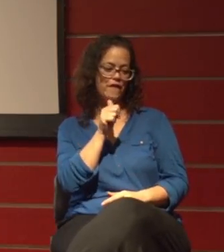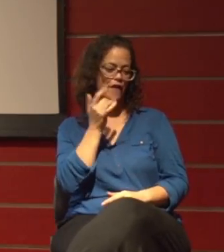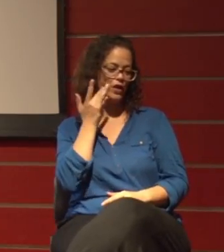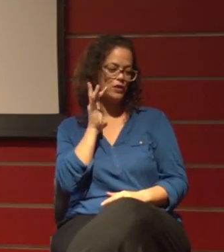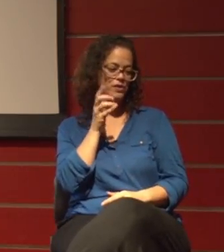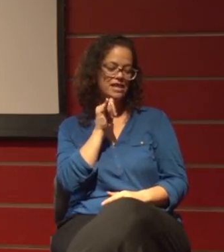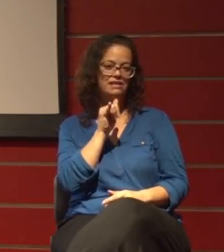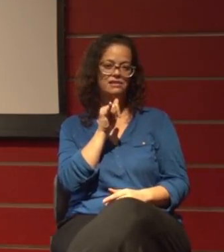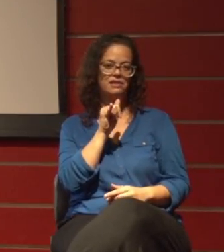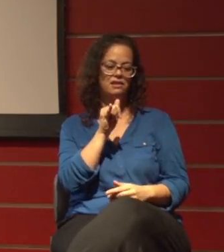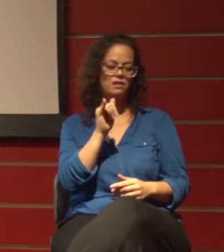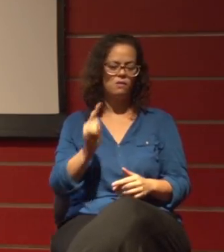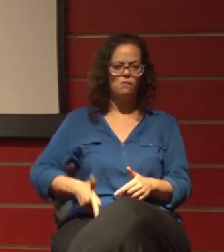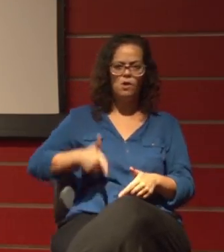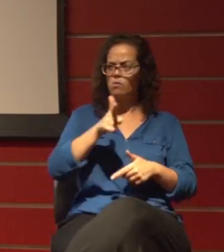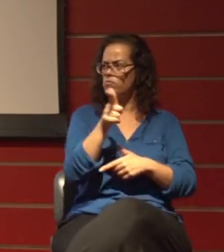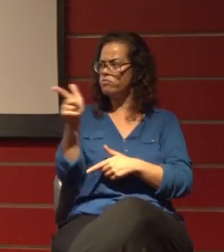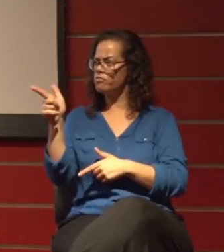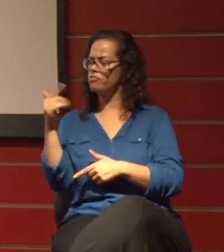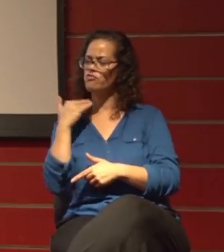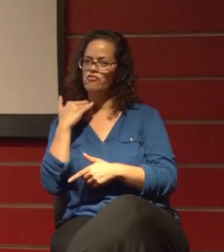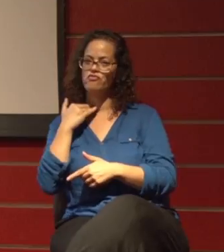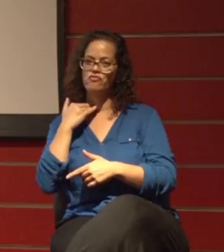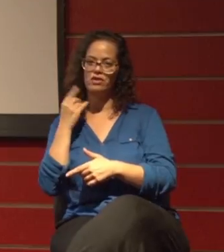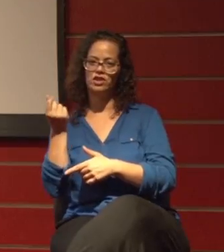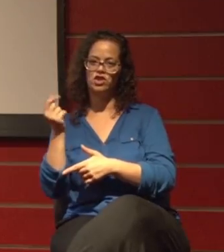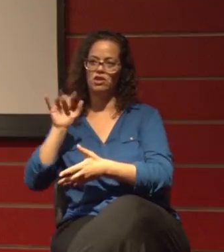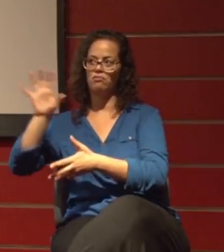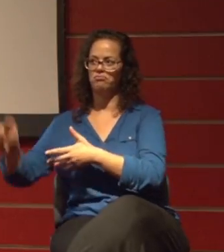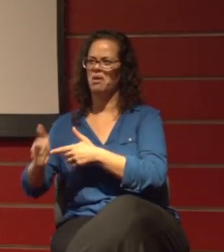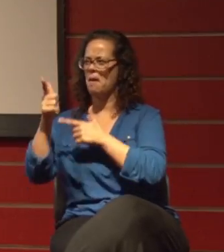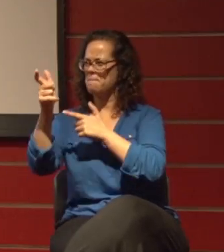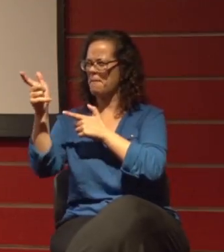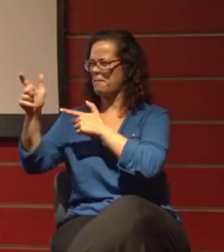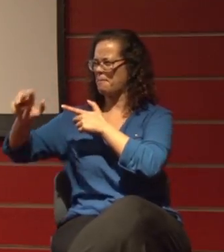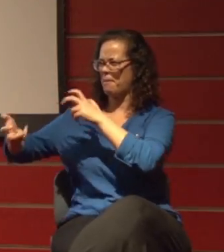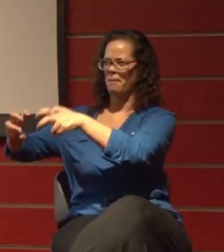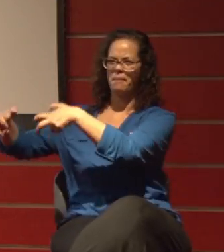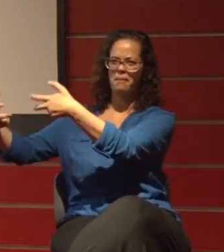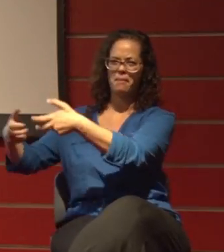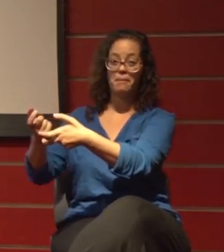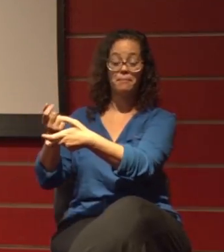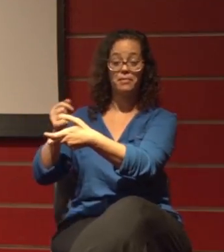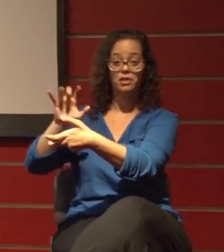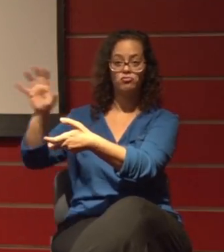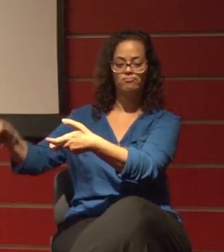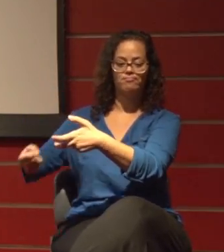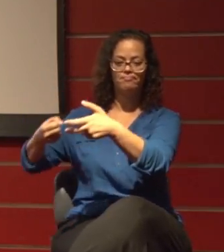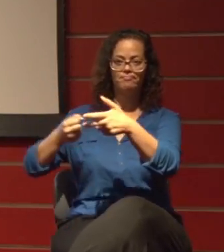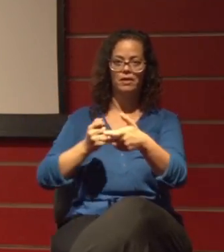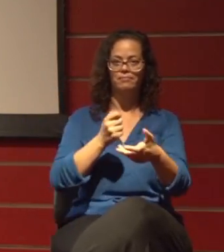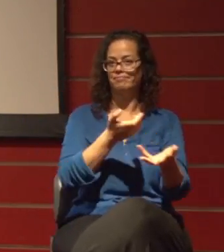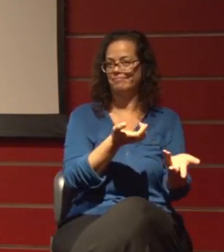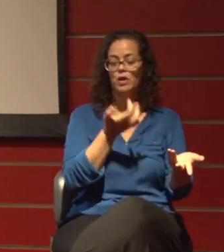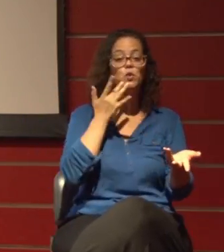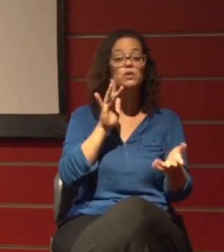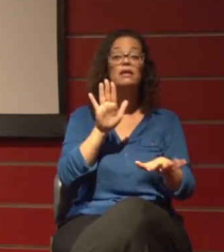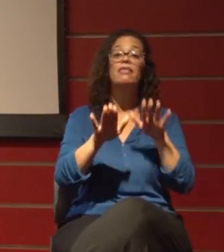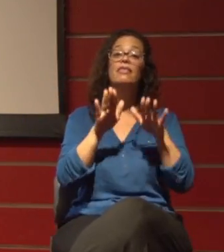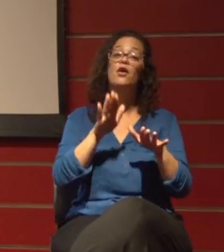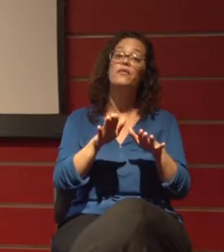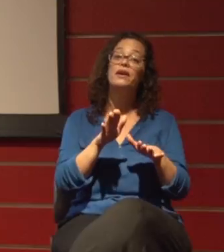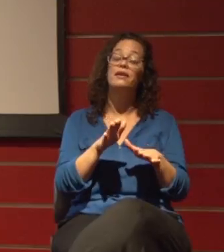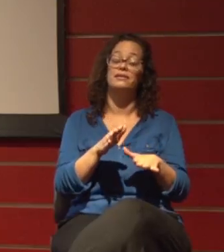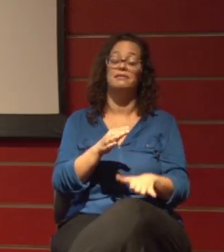em arma e iria assaltar um banco e chegar matar alguém para ter esse dinheiro mas ela venderia maconha em